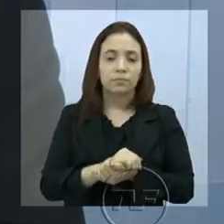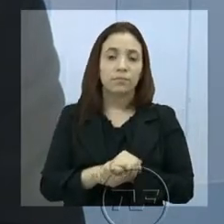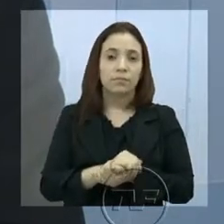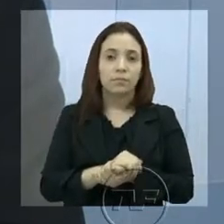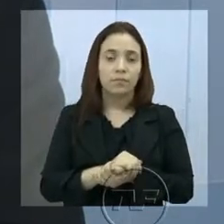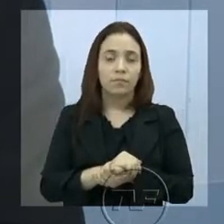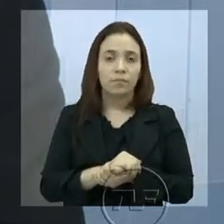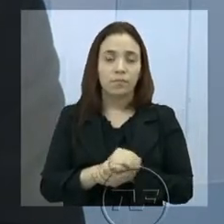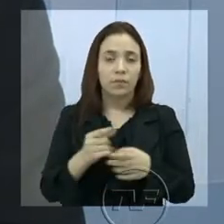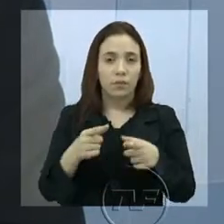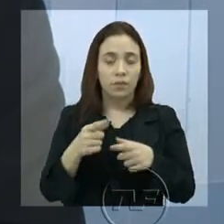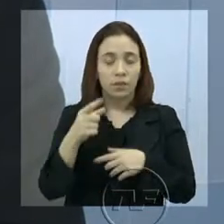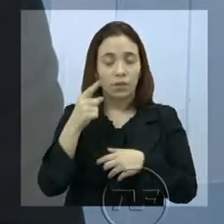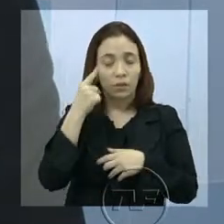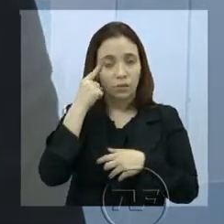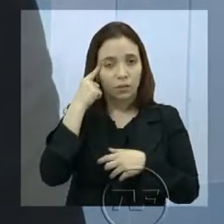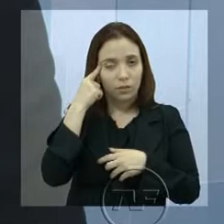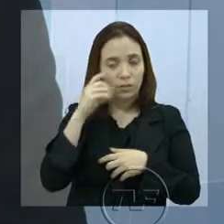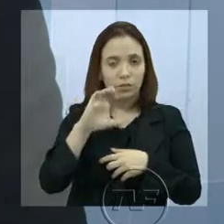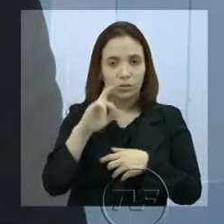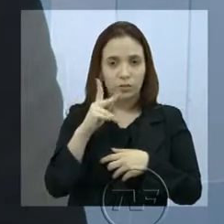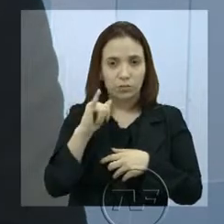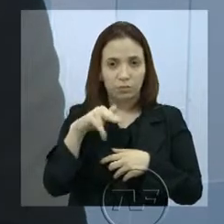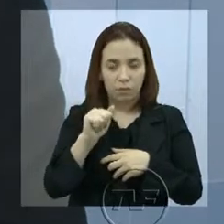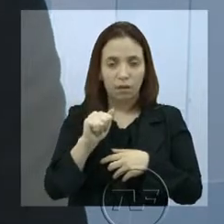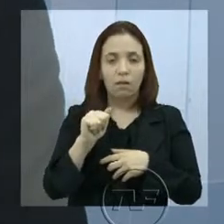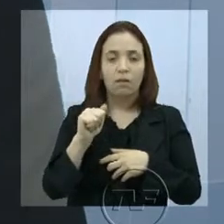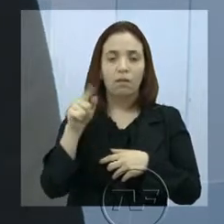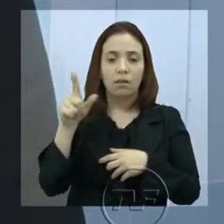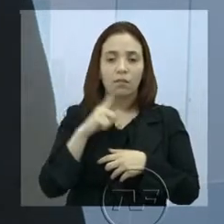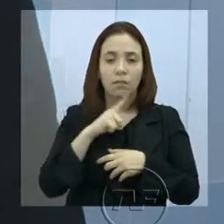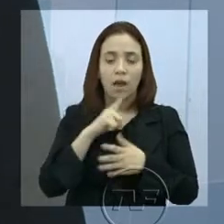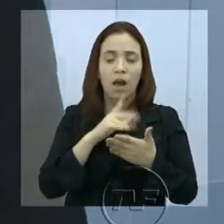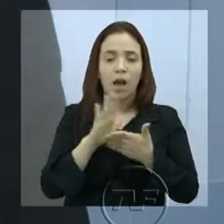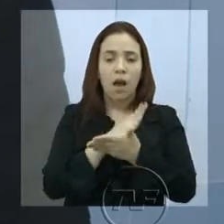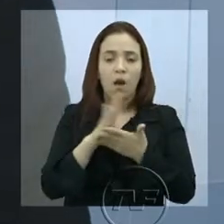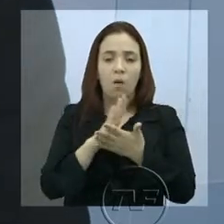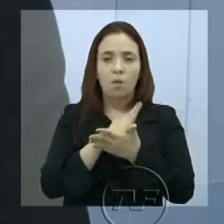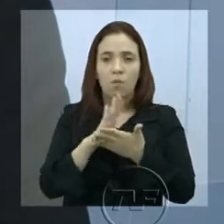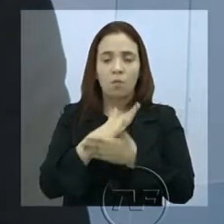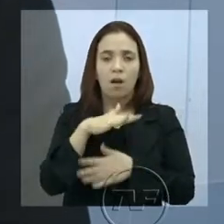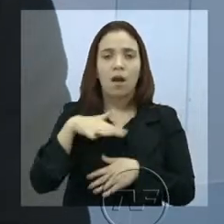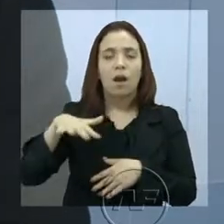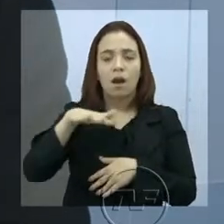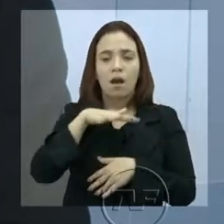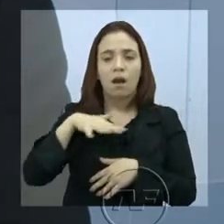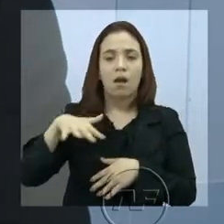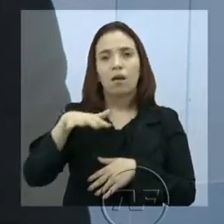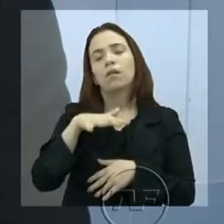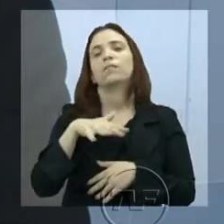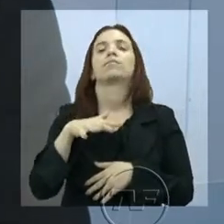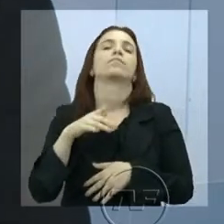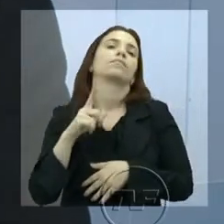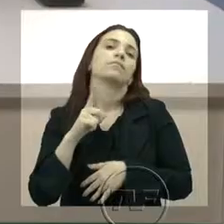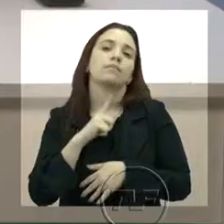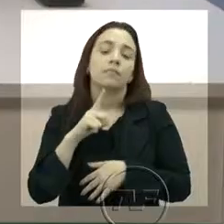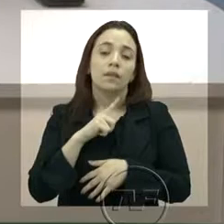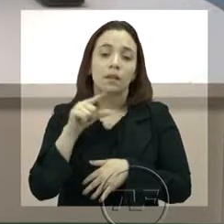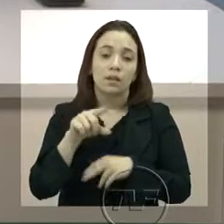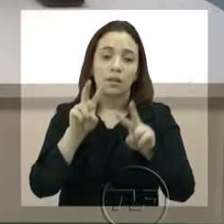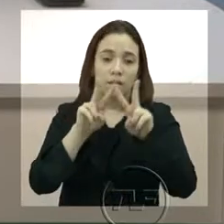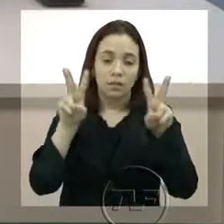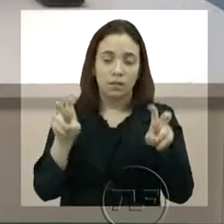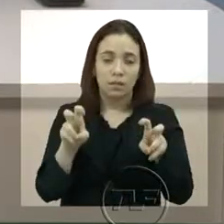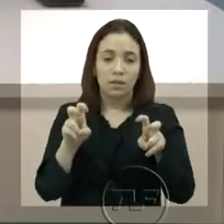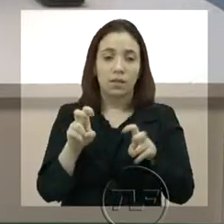China, literalmente ela entra como gafanhoto em determinados setores da indústria brasileira. Ah, sim, com certeza. E é sobre esse assunto que eu